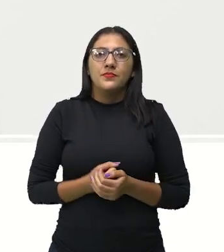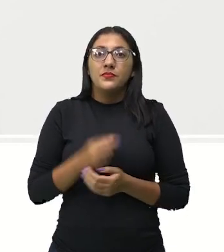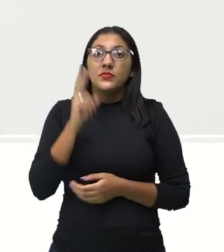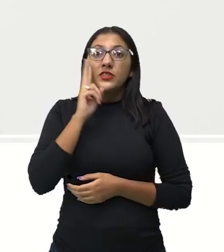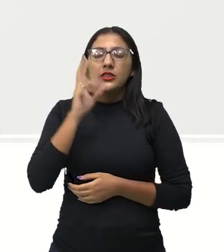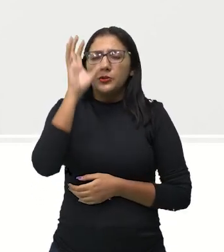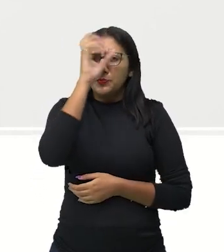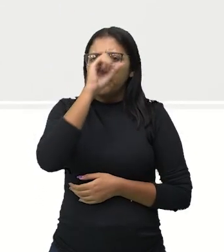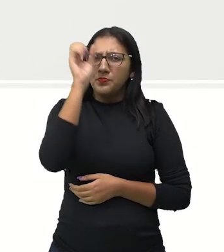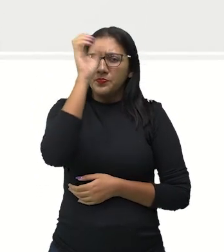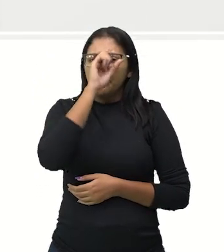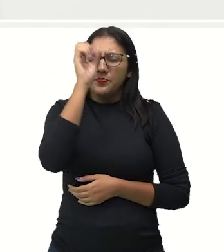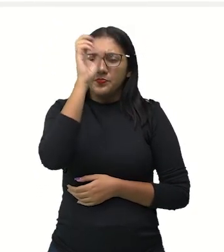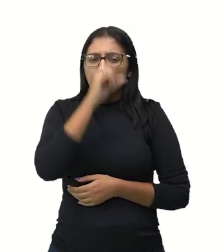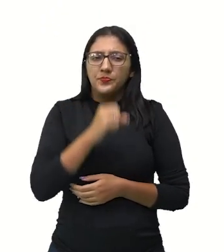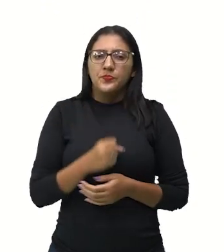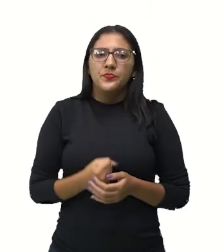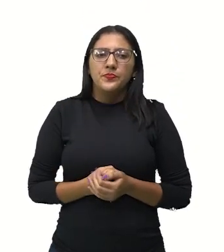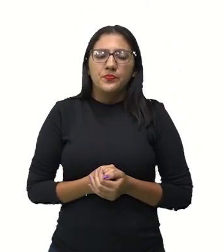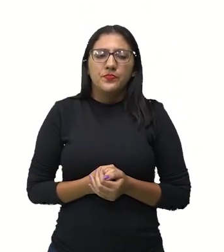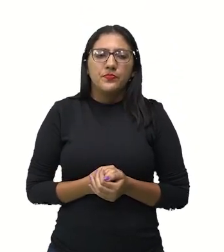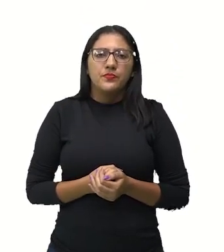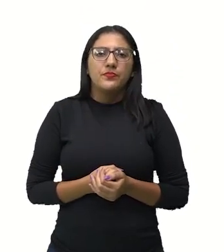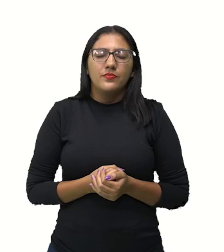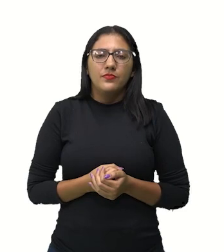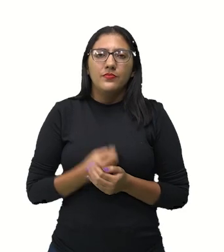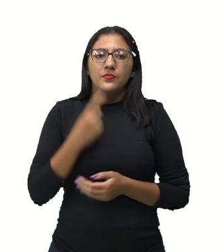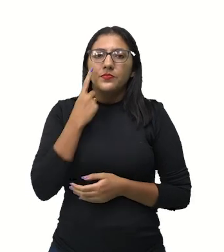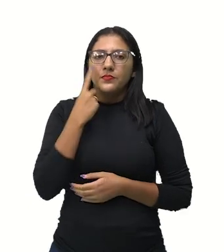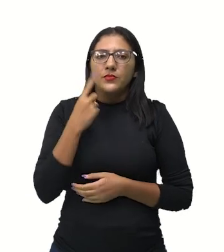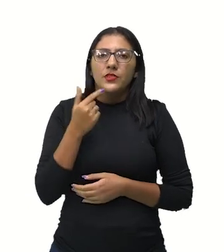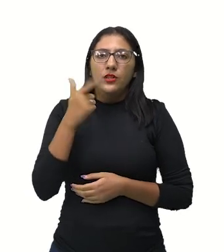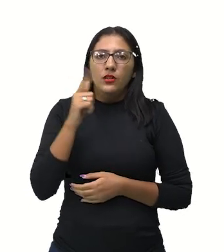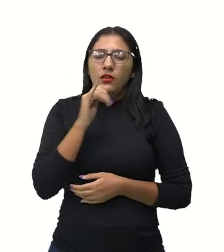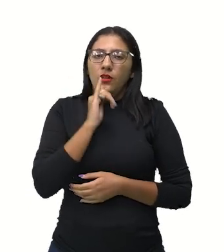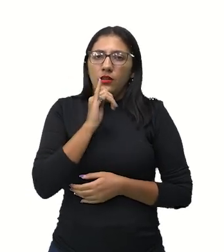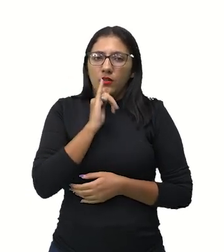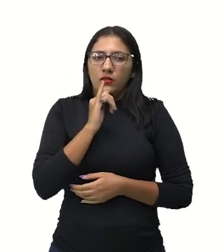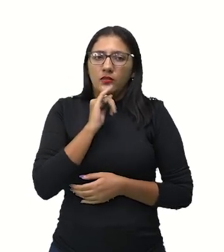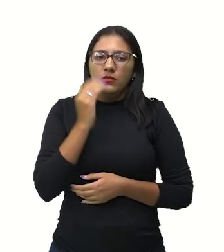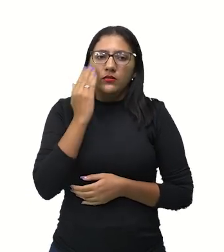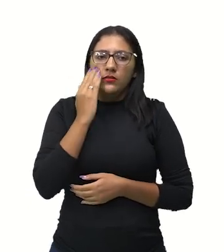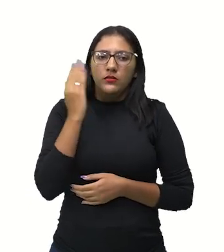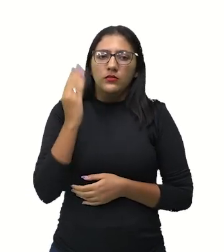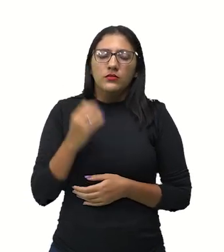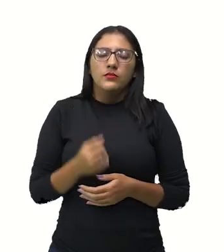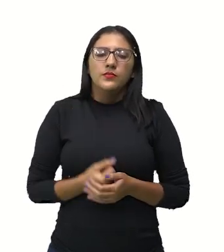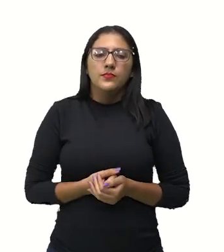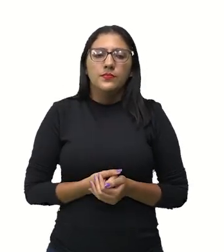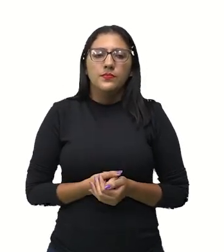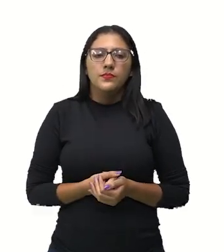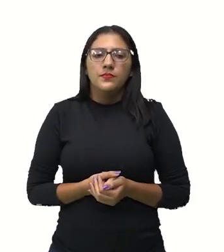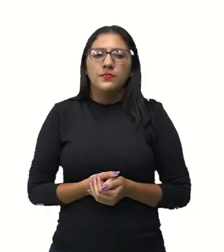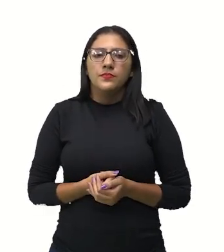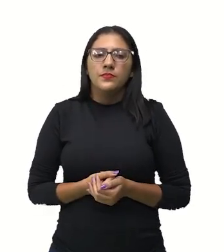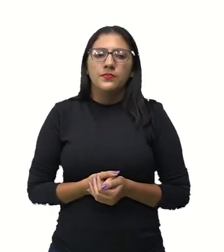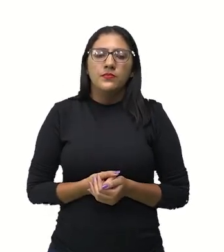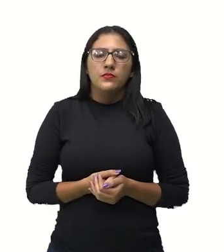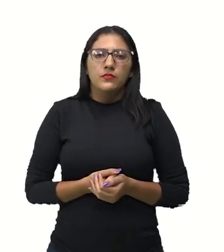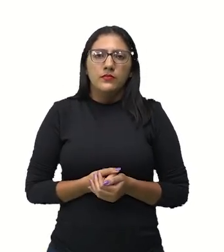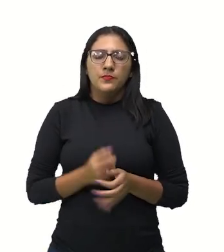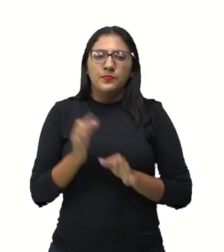aqui hoje. Que o montante, ele é a soma. Olha, eu vou trazer para cá a resposta da letra B, tá?